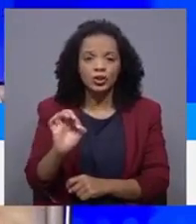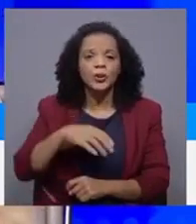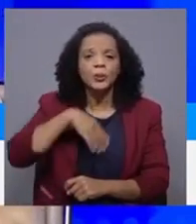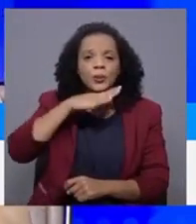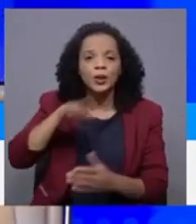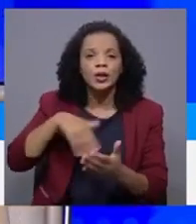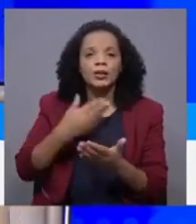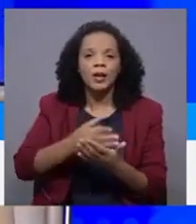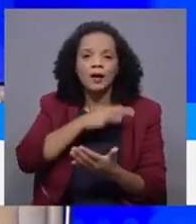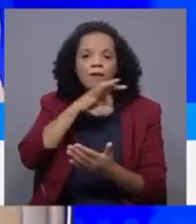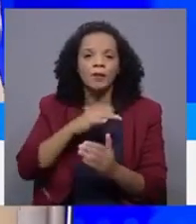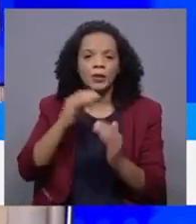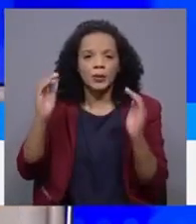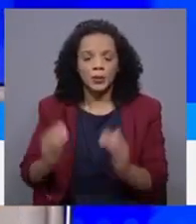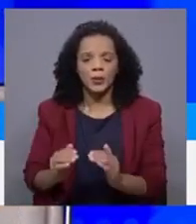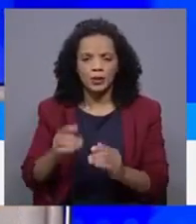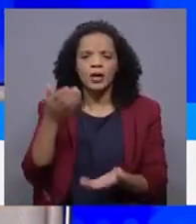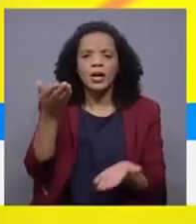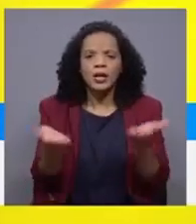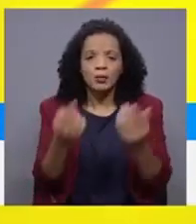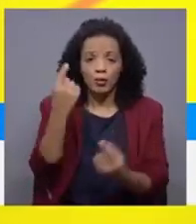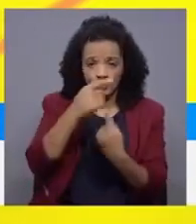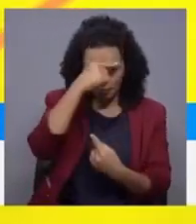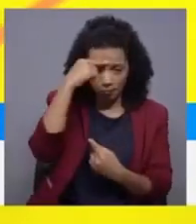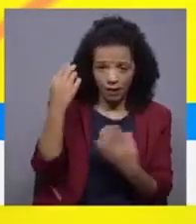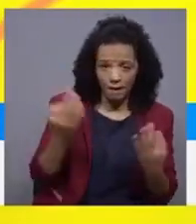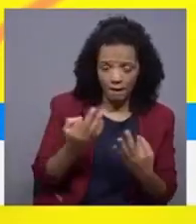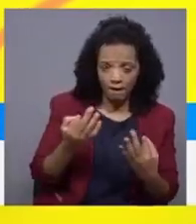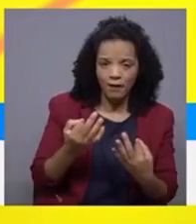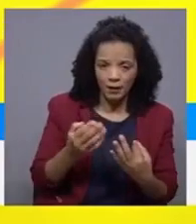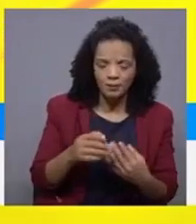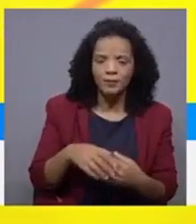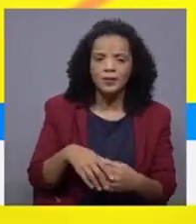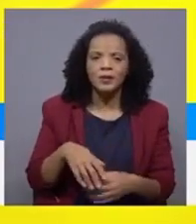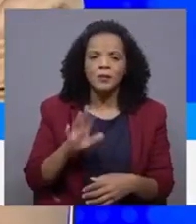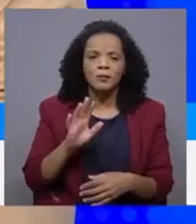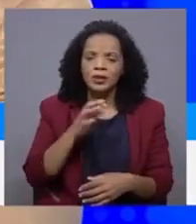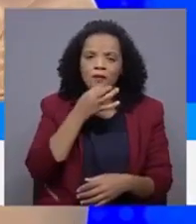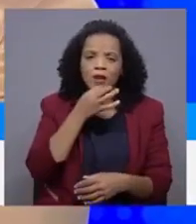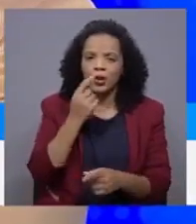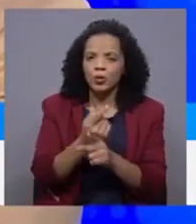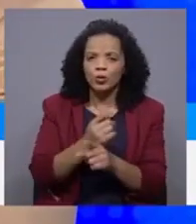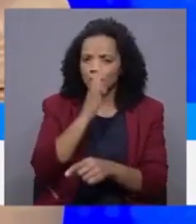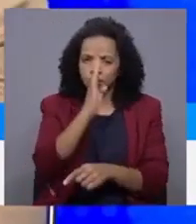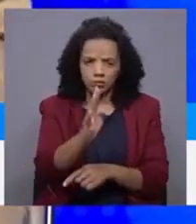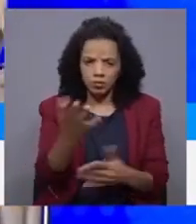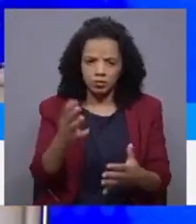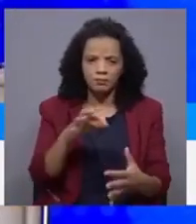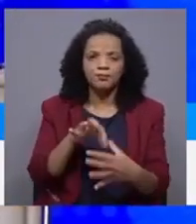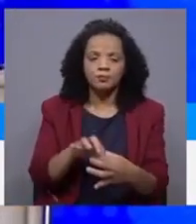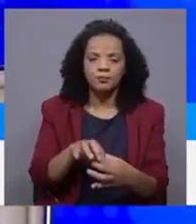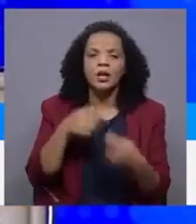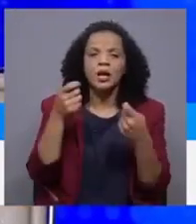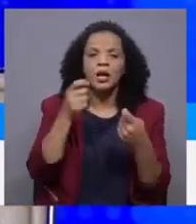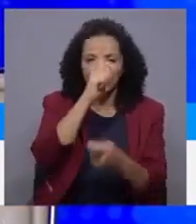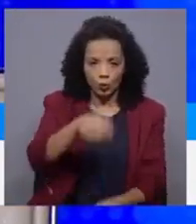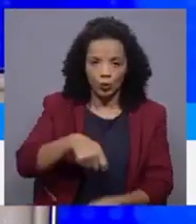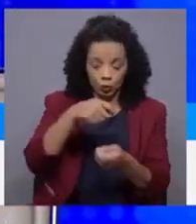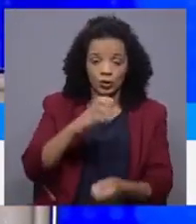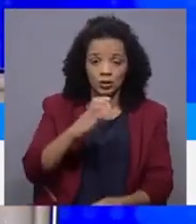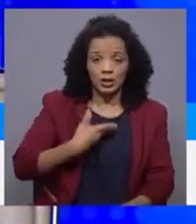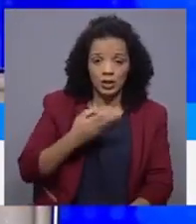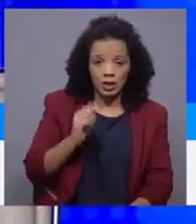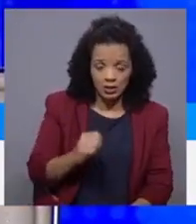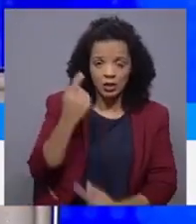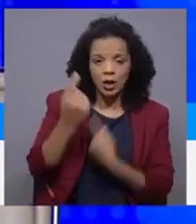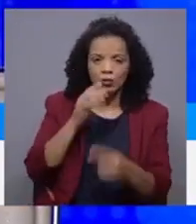as famílias. E o PAN defende não só... Esse equilíbrio é que às vezes é mais difícil. Em relação à agricultura, mas vamos falar de coisas concretas. Em relação à agricultura, o CDS tem-lhe